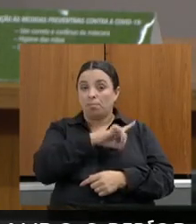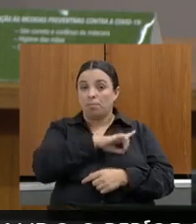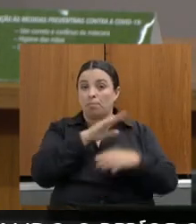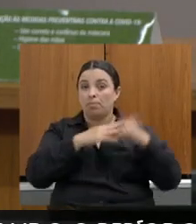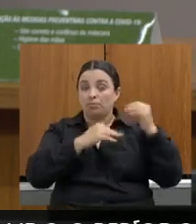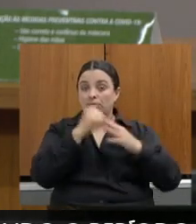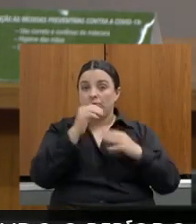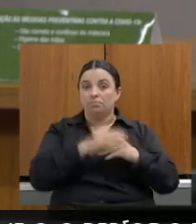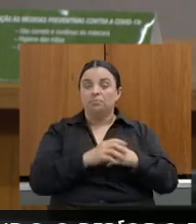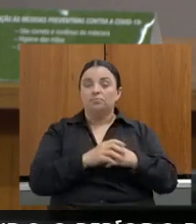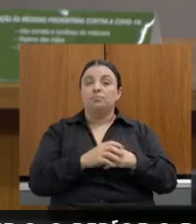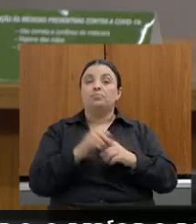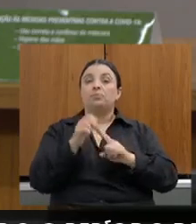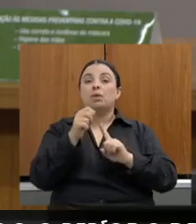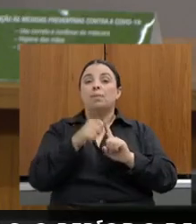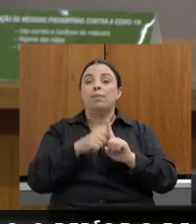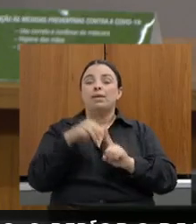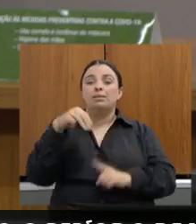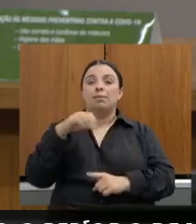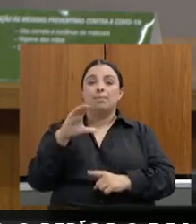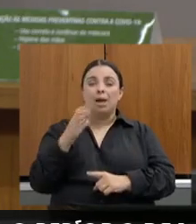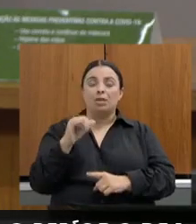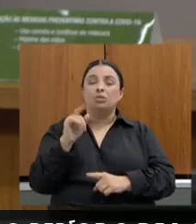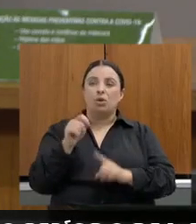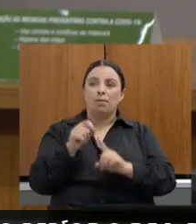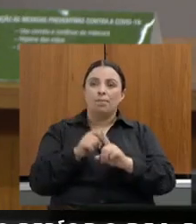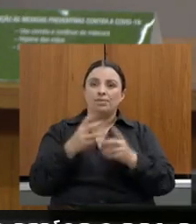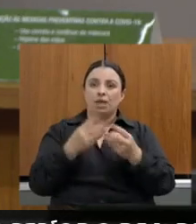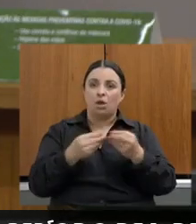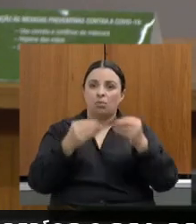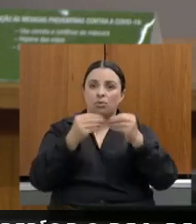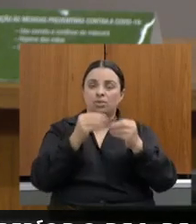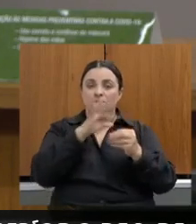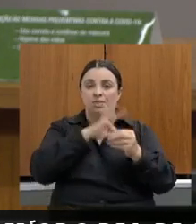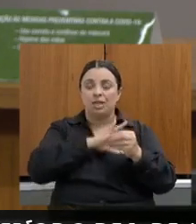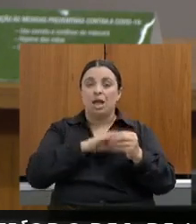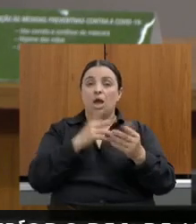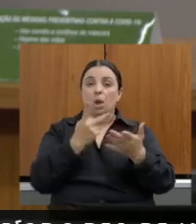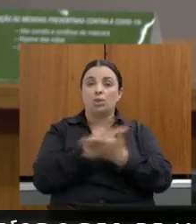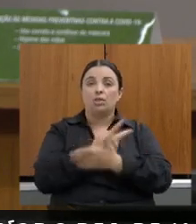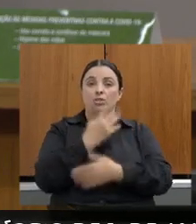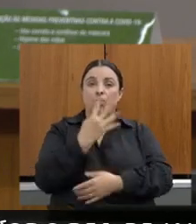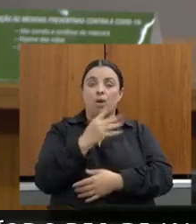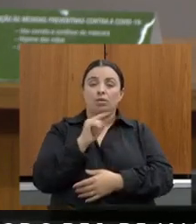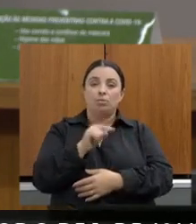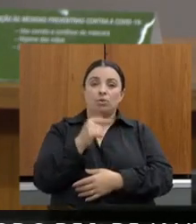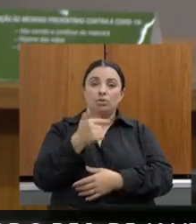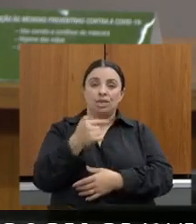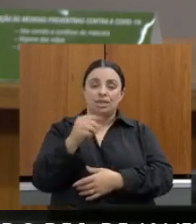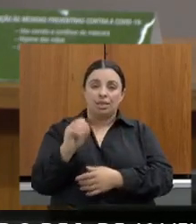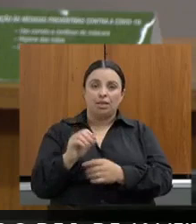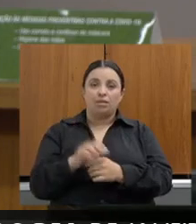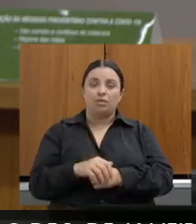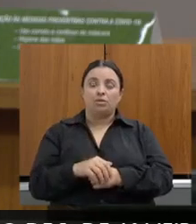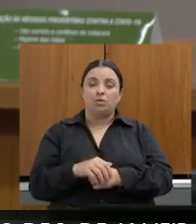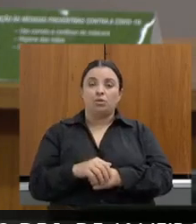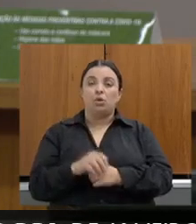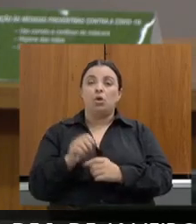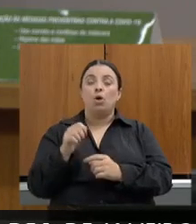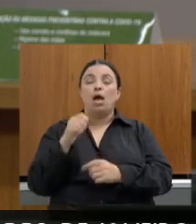o mês da recomposição salarial 4.70 no mês de abril